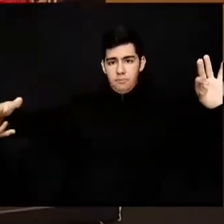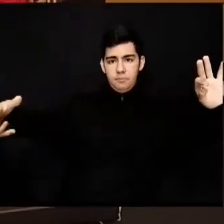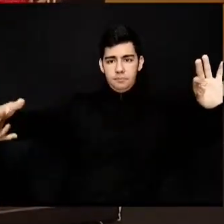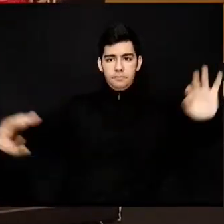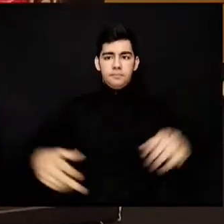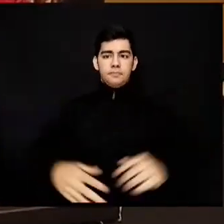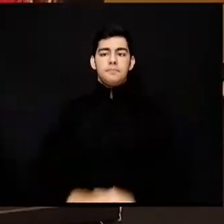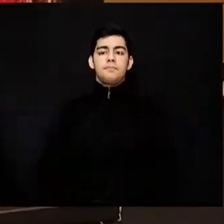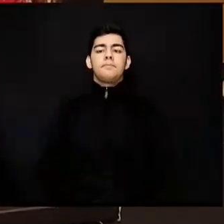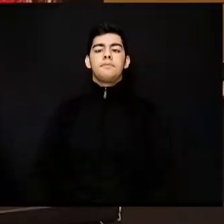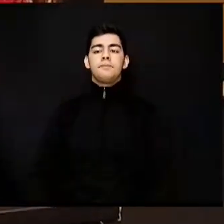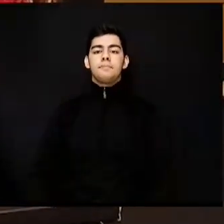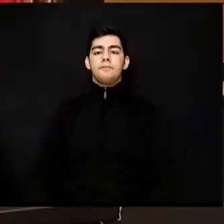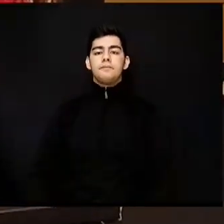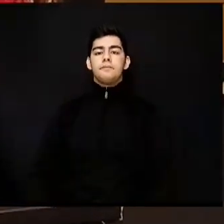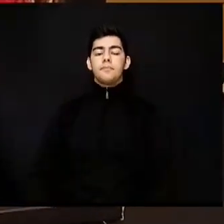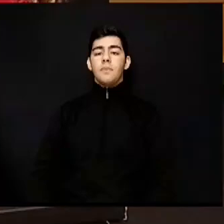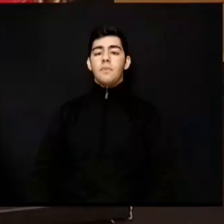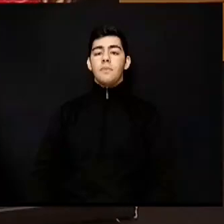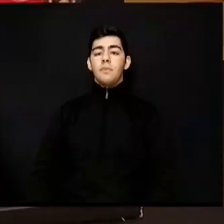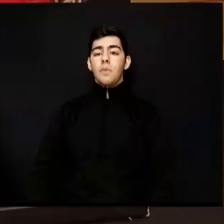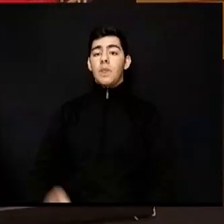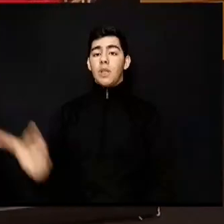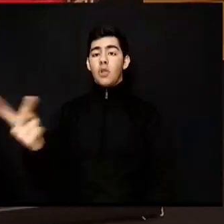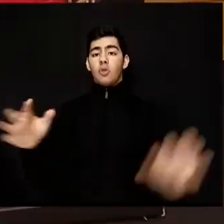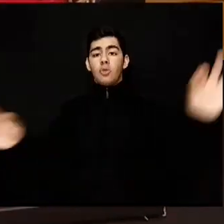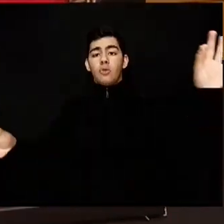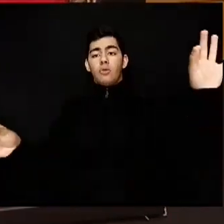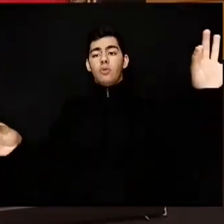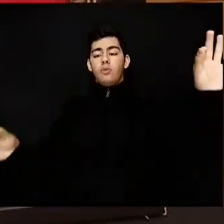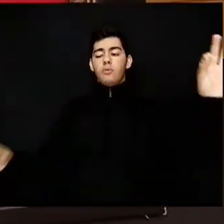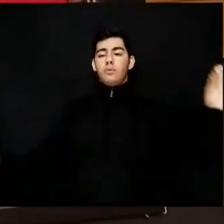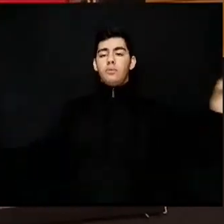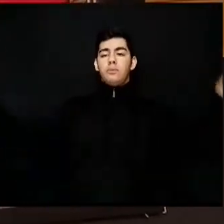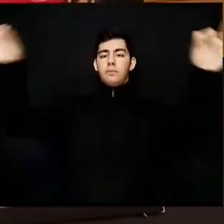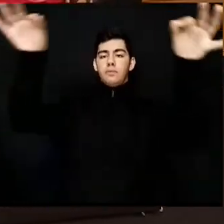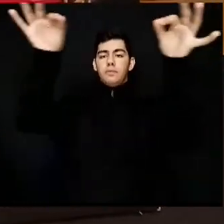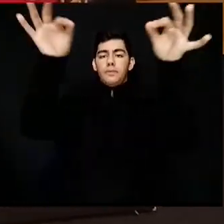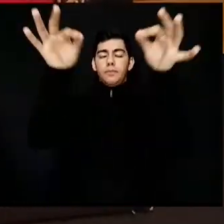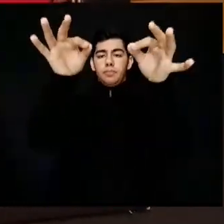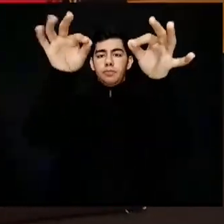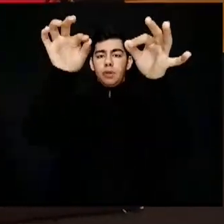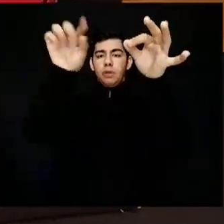pontas e aqui vai formar um U aqui embaixo. Vem aqui assim.